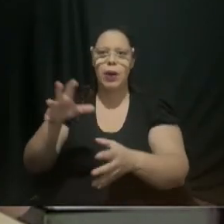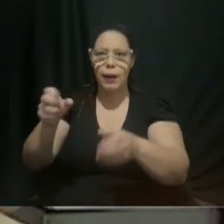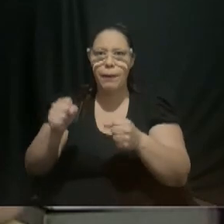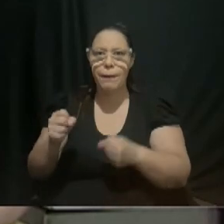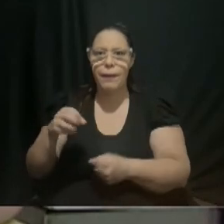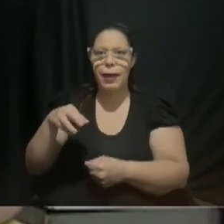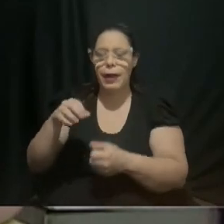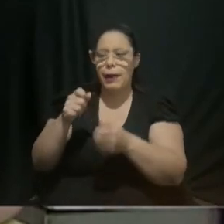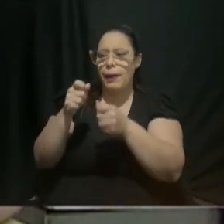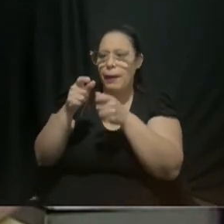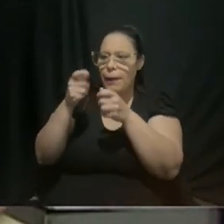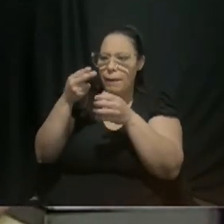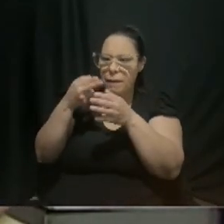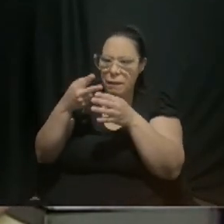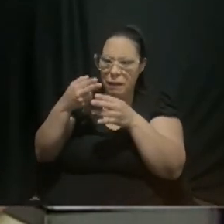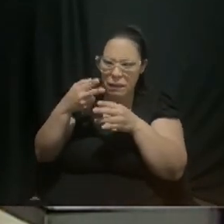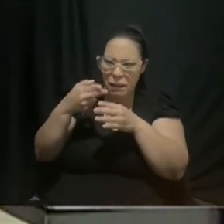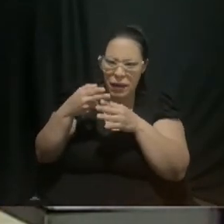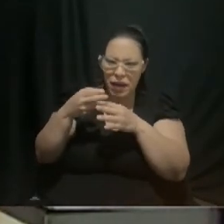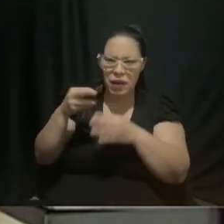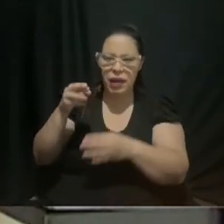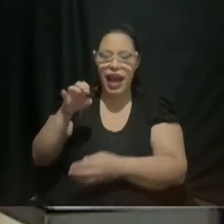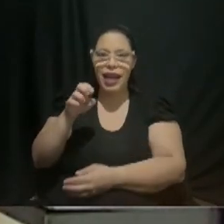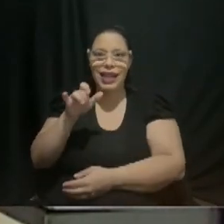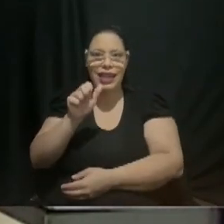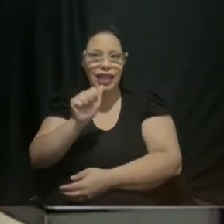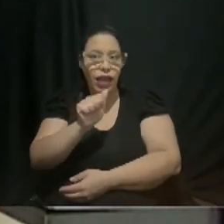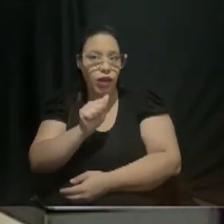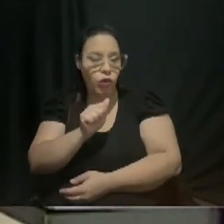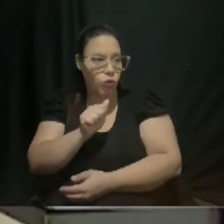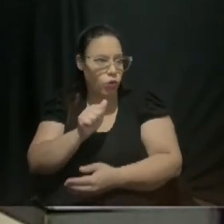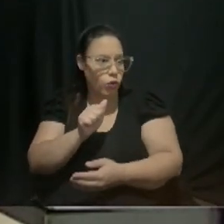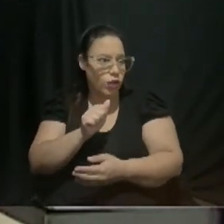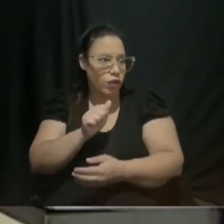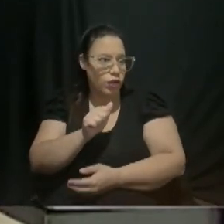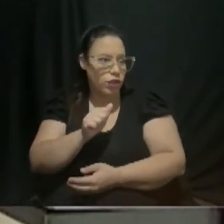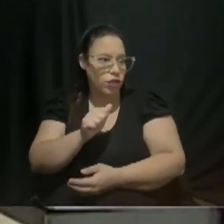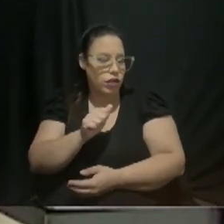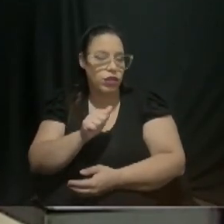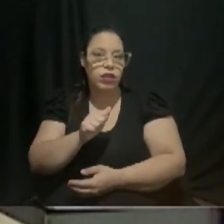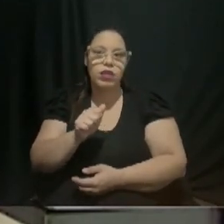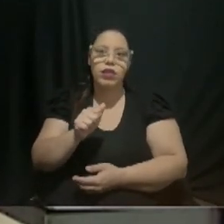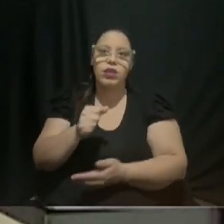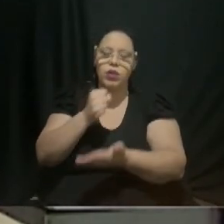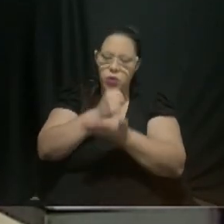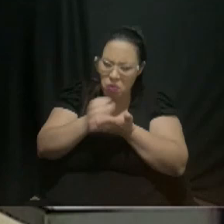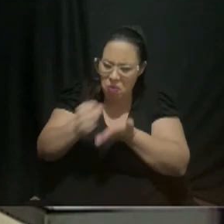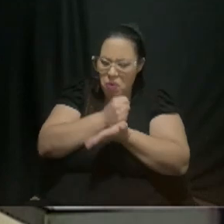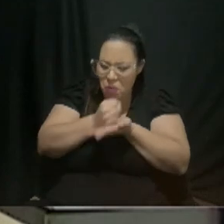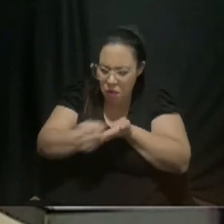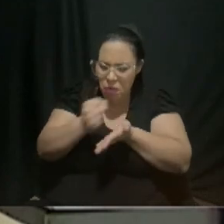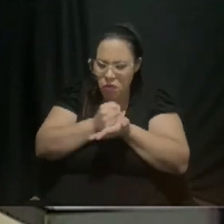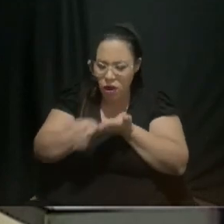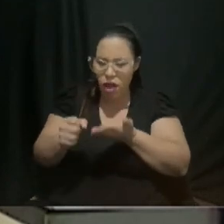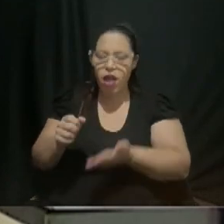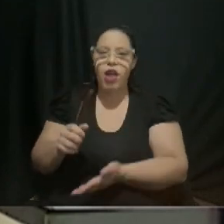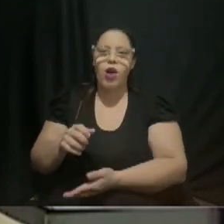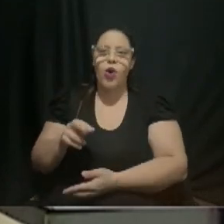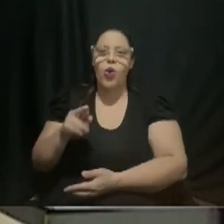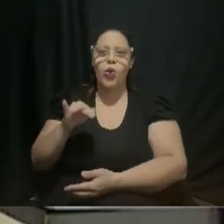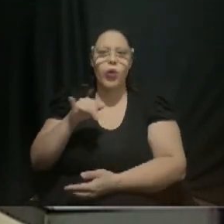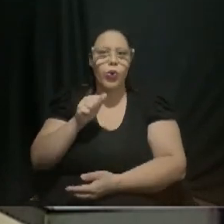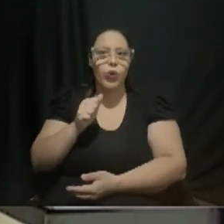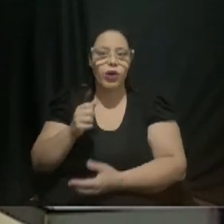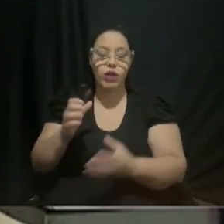nem o que era uma selga. Menina! E assim, aí as folhas, você tem que colocar muita folha. É rúcula, é uma alface, uma